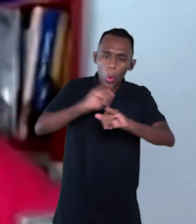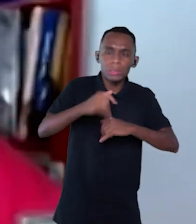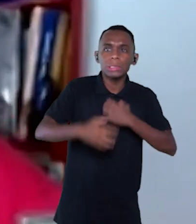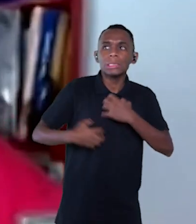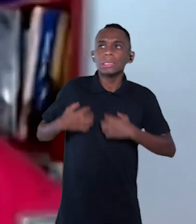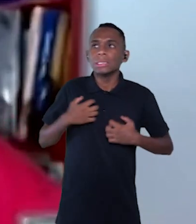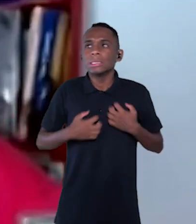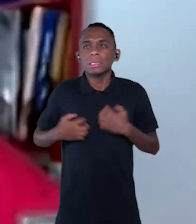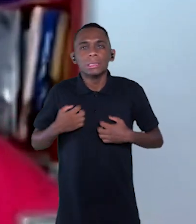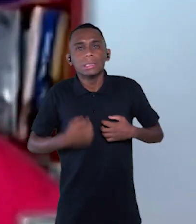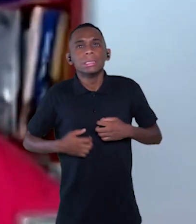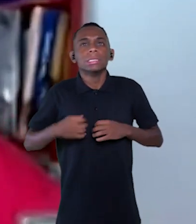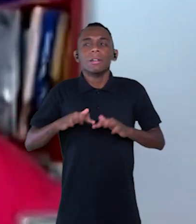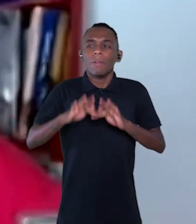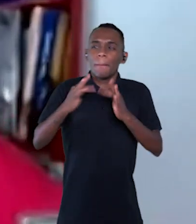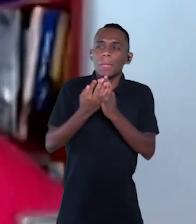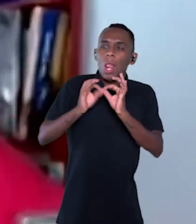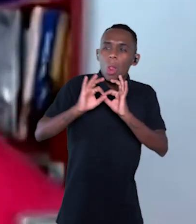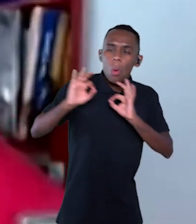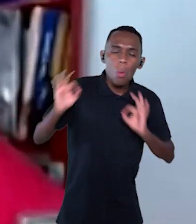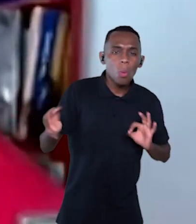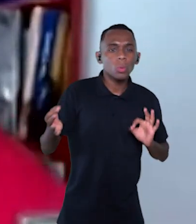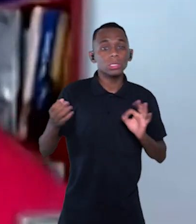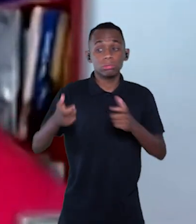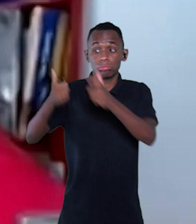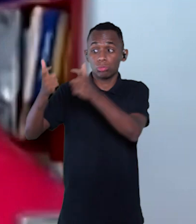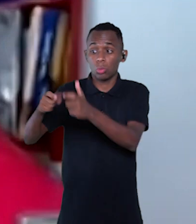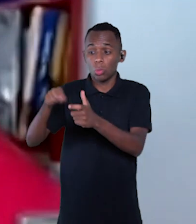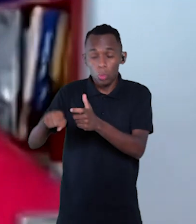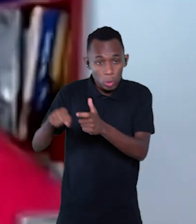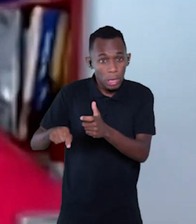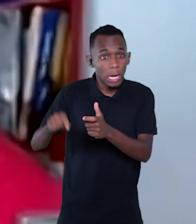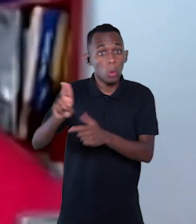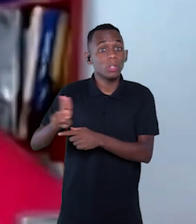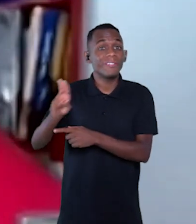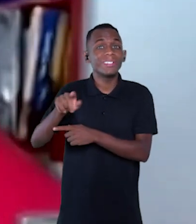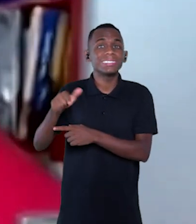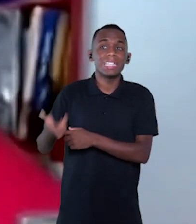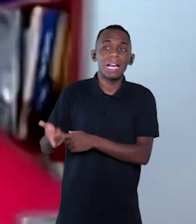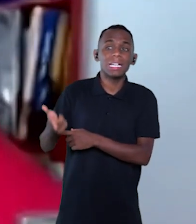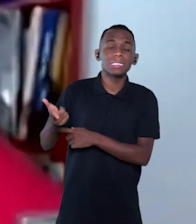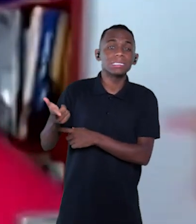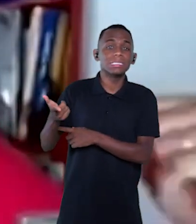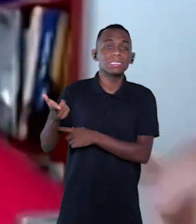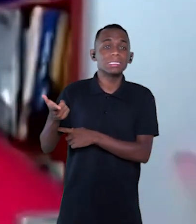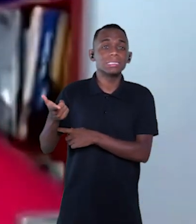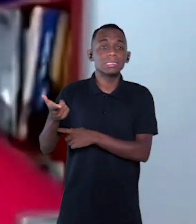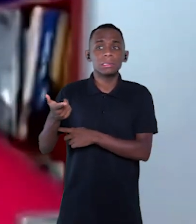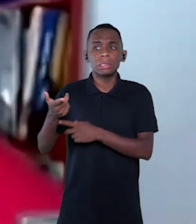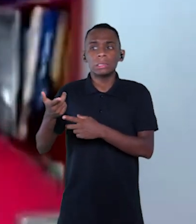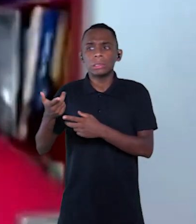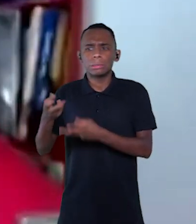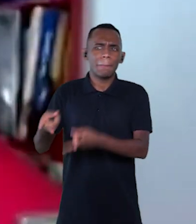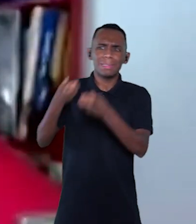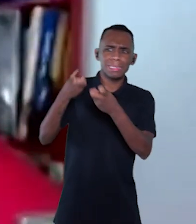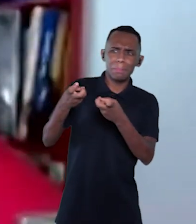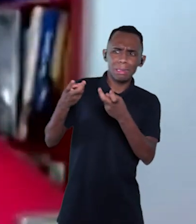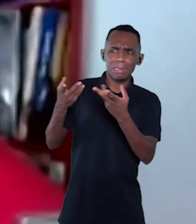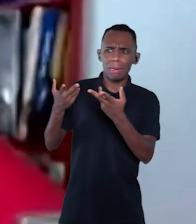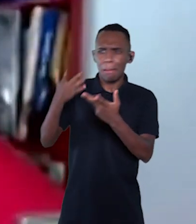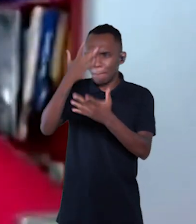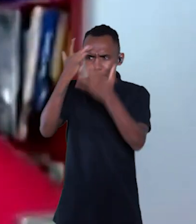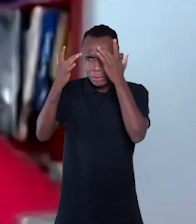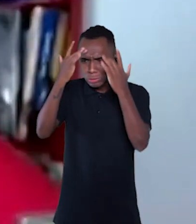estar longe da minha família, estar num lugar dentro de uma universidade de medicina onde eu não me enxergava ou não enxergava pessoas iguais, semelhantes a